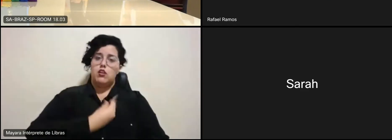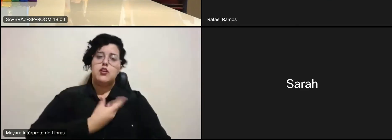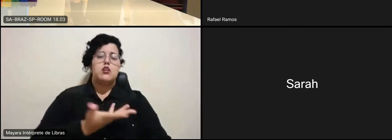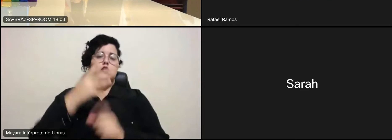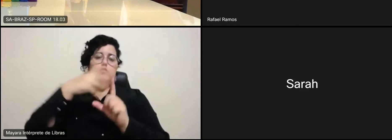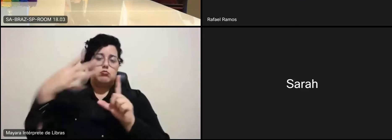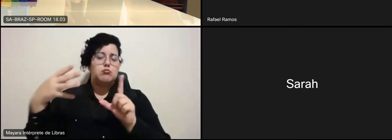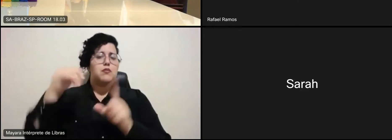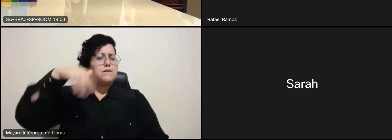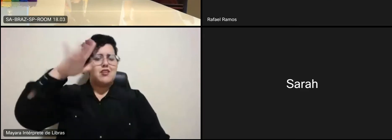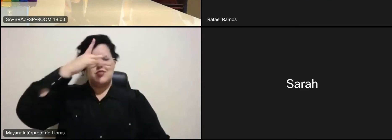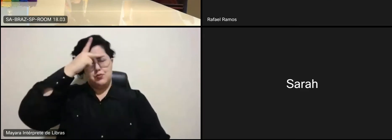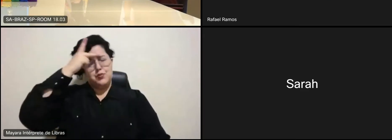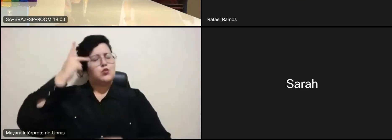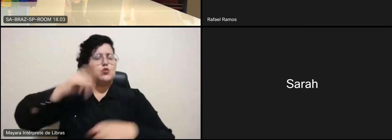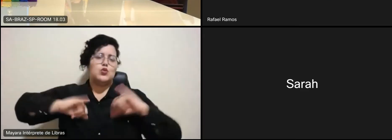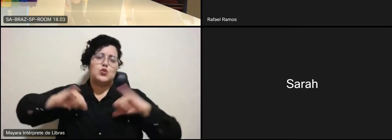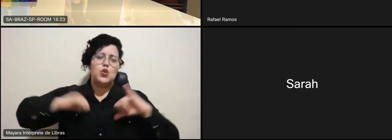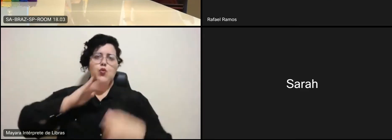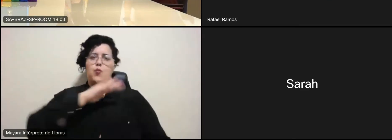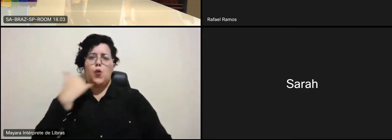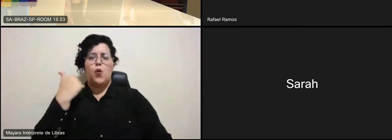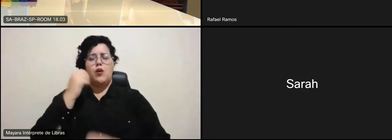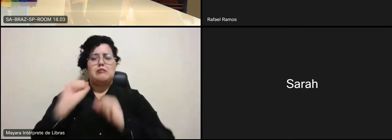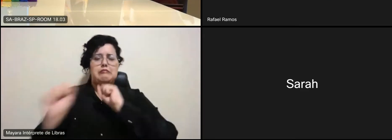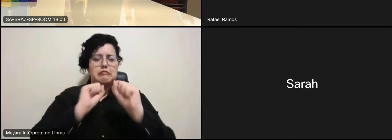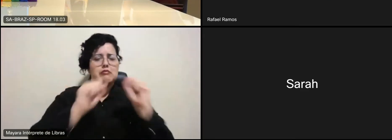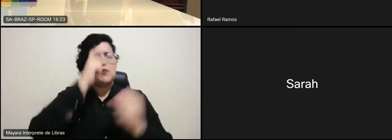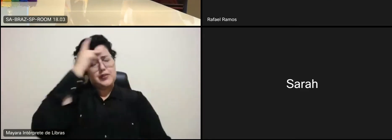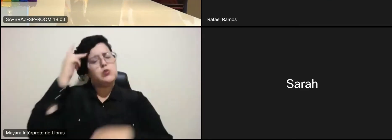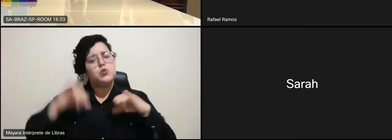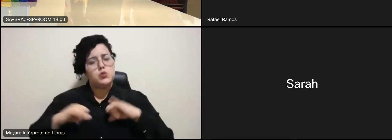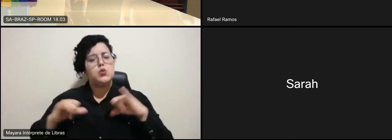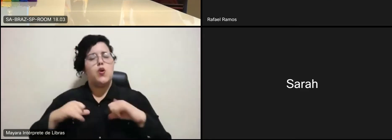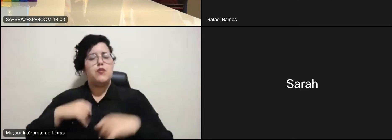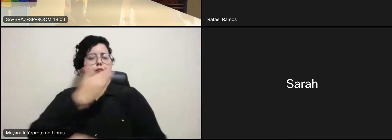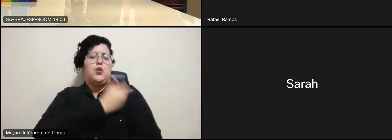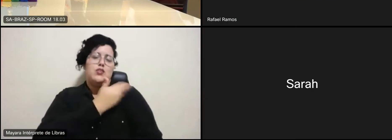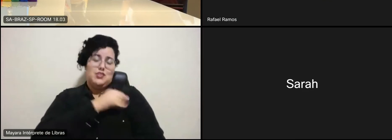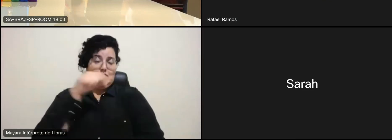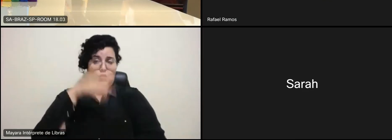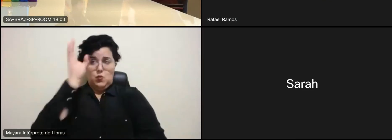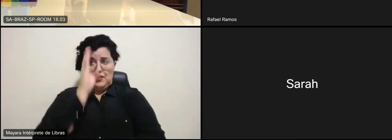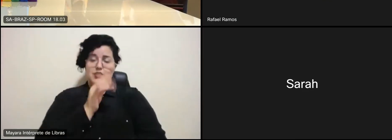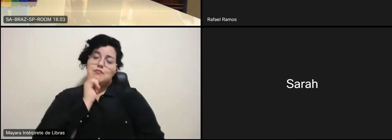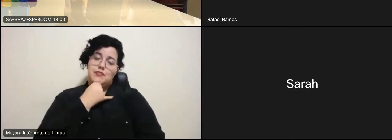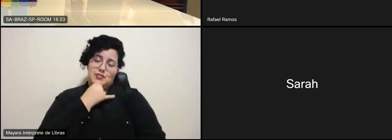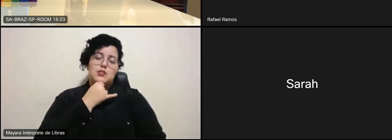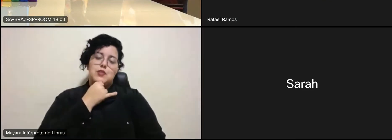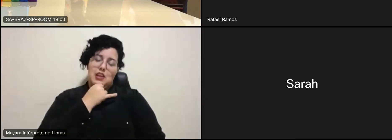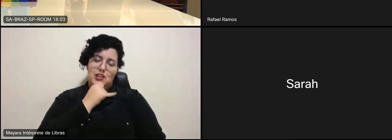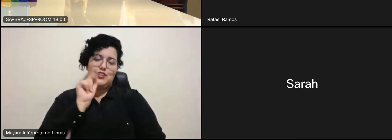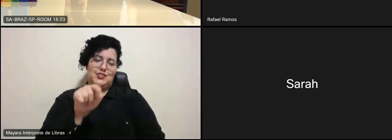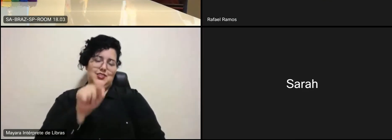morre, né? A letra que mais é morta por ser quem são. Né? E o Brasil está liderando. O Brasil, infelizmente, não lidera outras coisas, mas está liderando